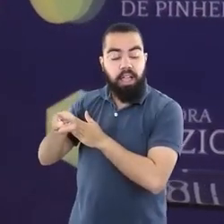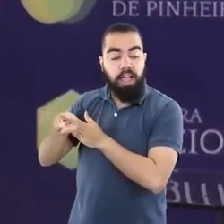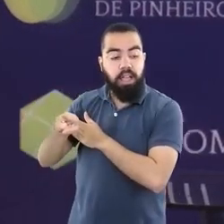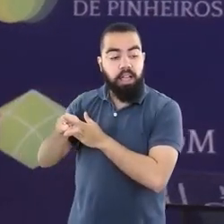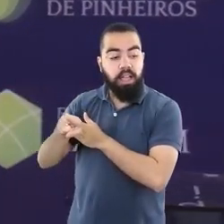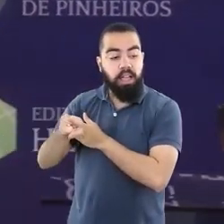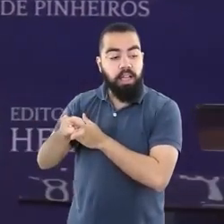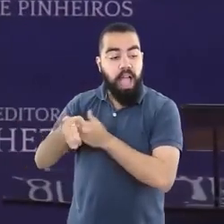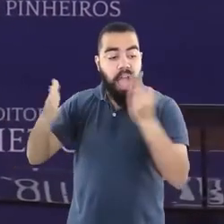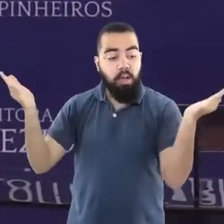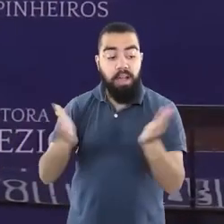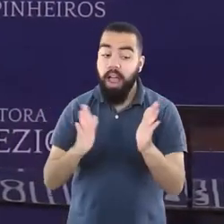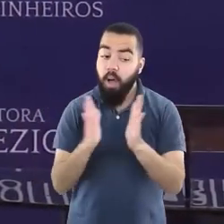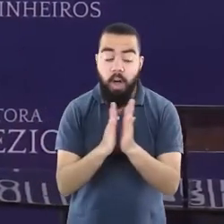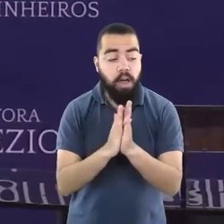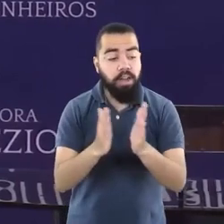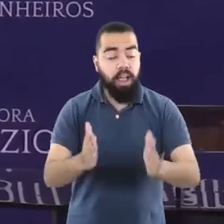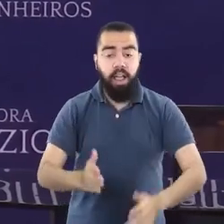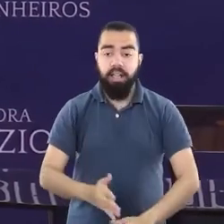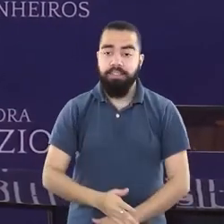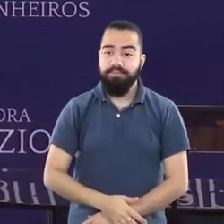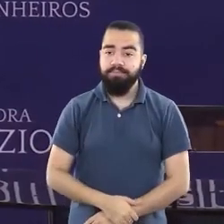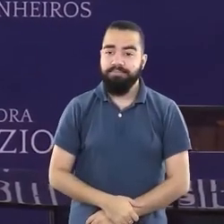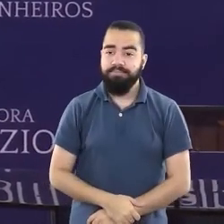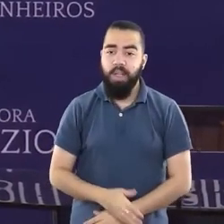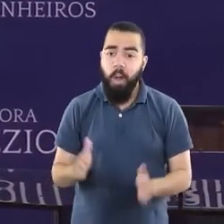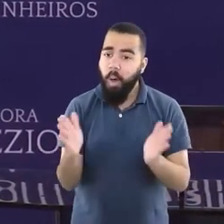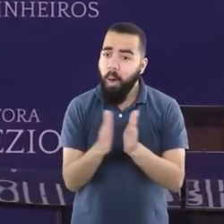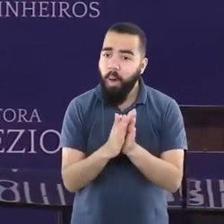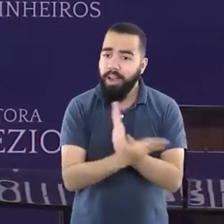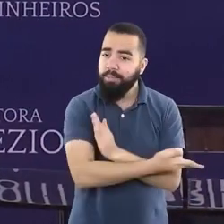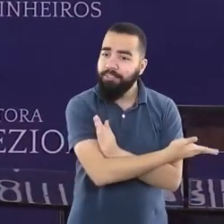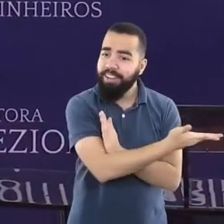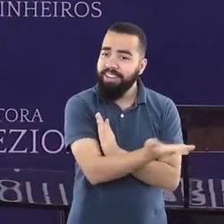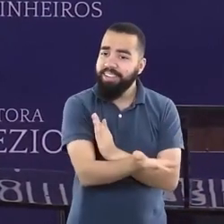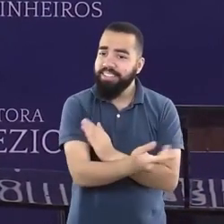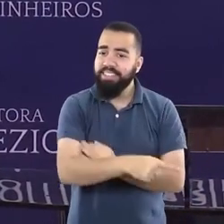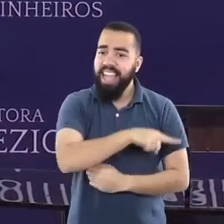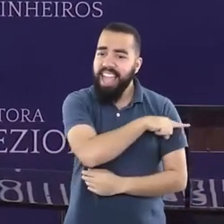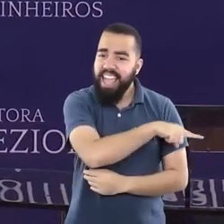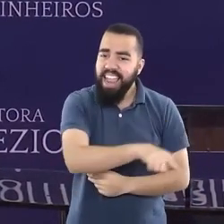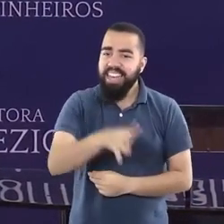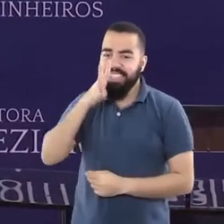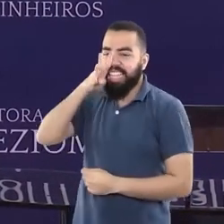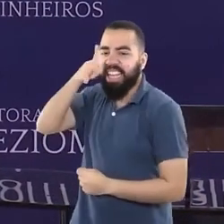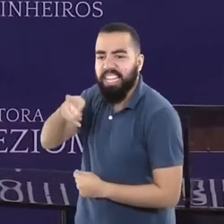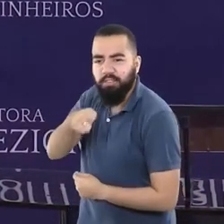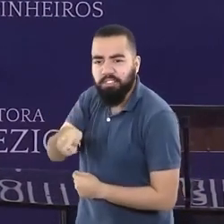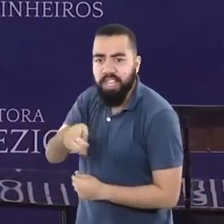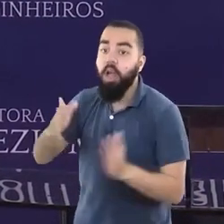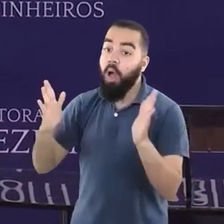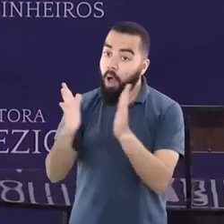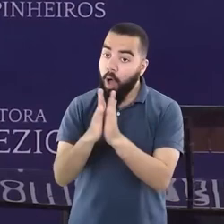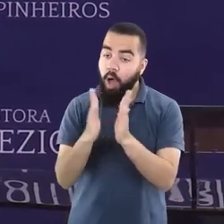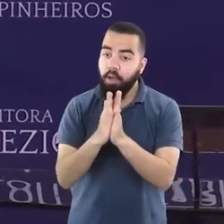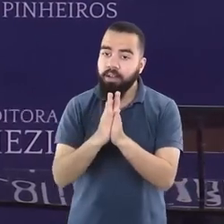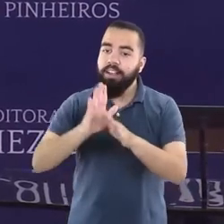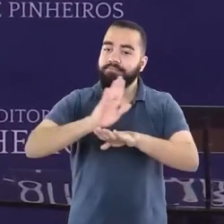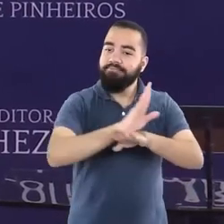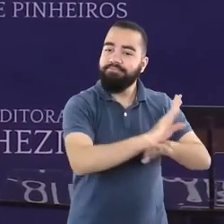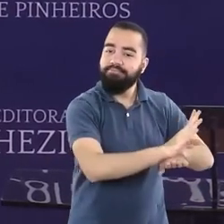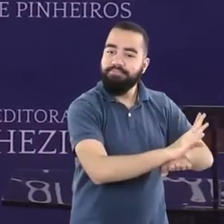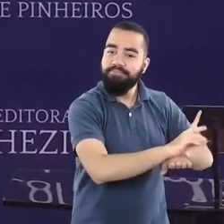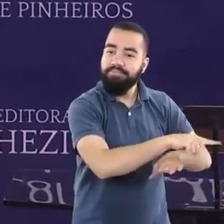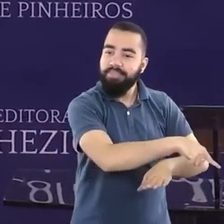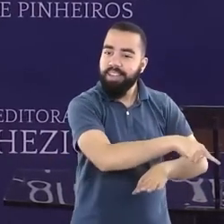entra na brecha da intercessão, começa a orar por esses homens, que estão massacrando você, que estão cravejando você com setas